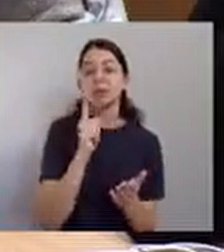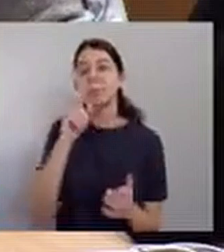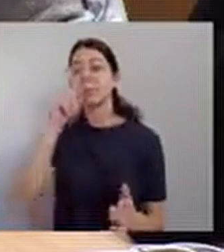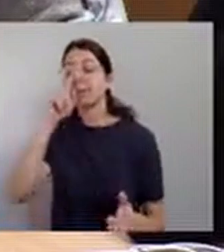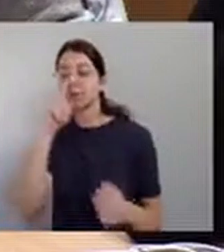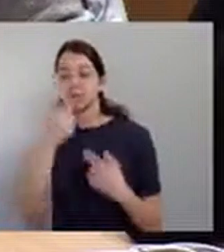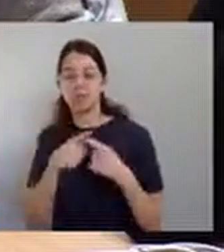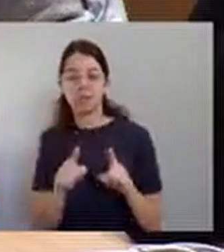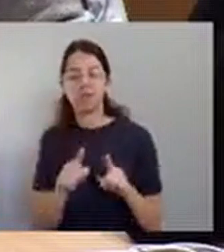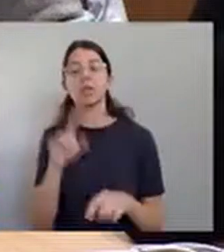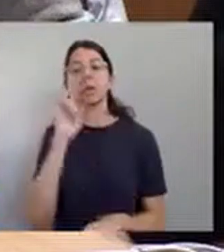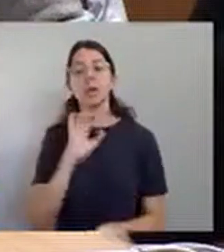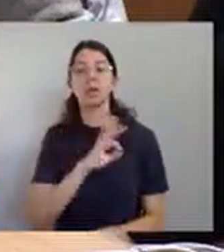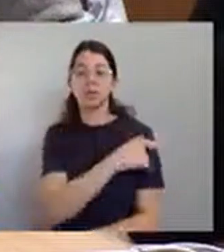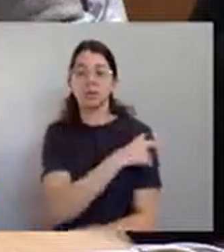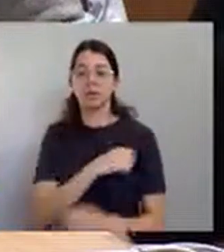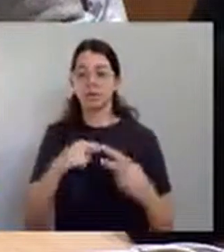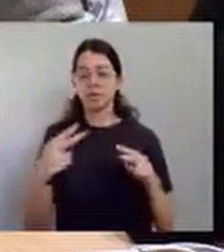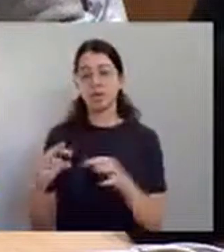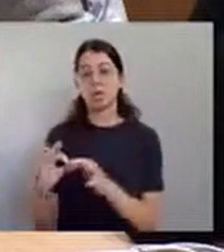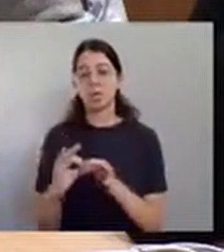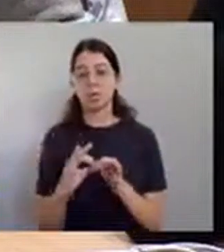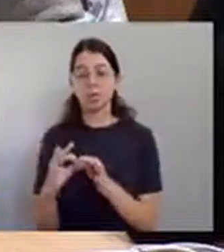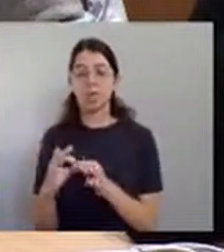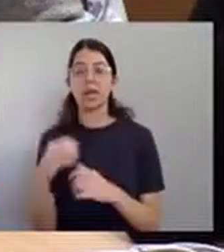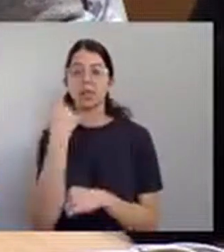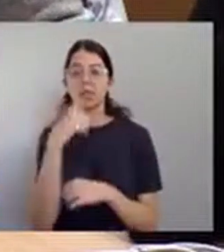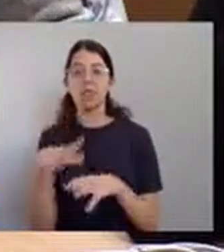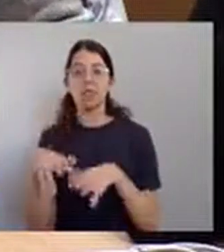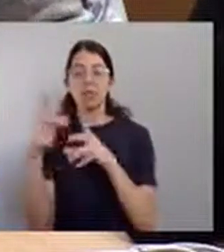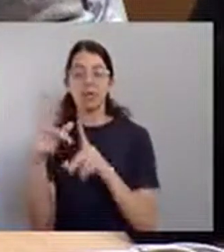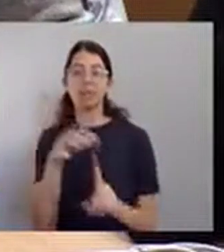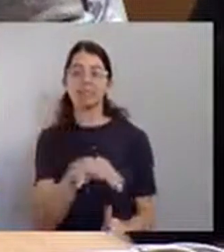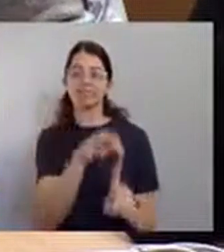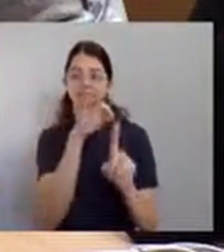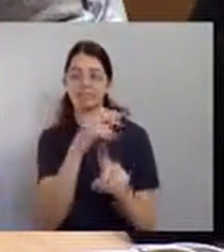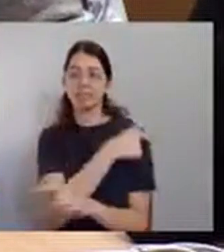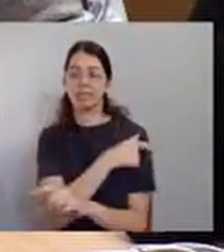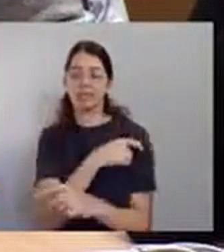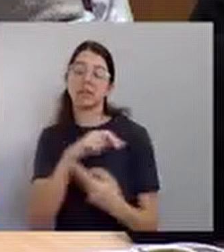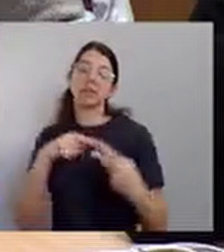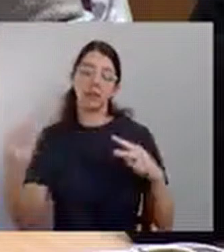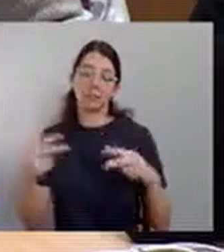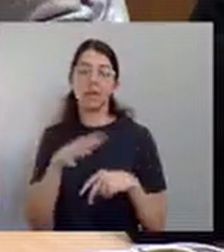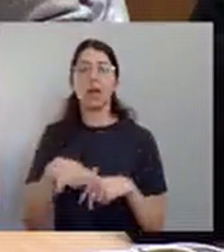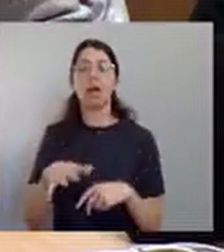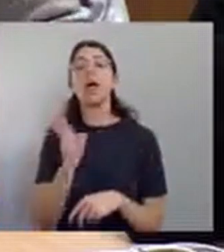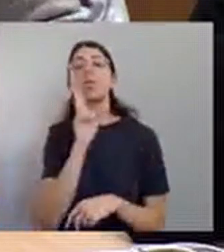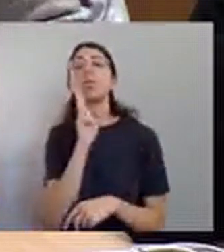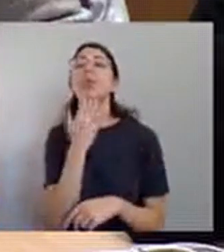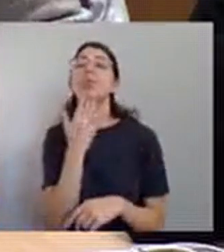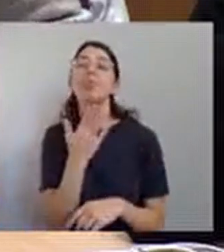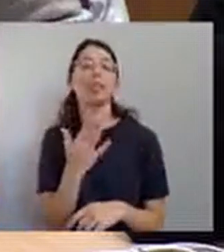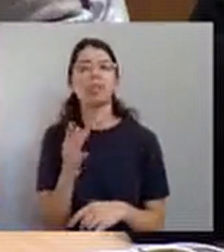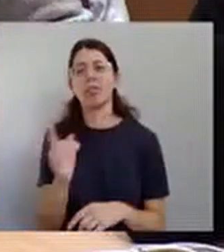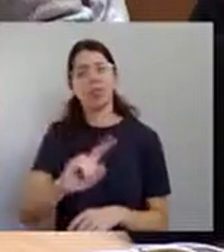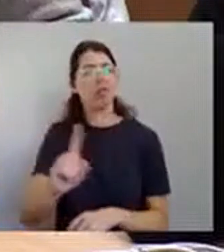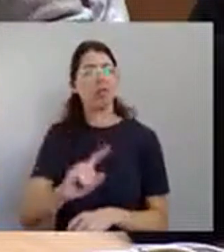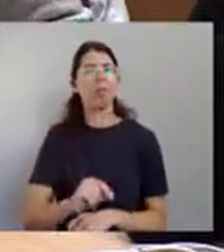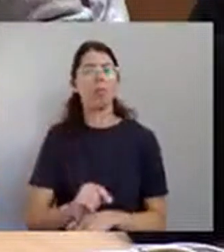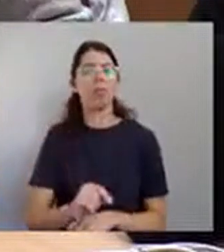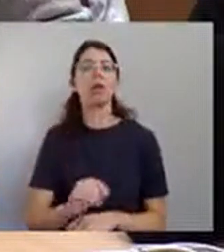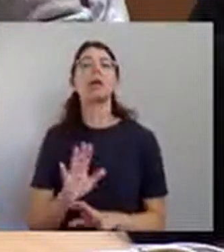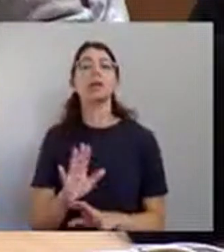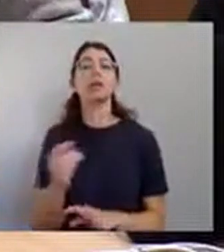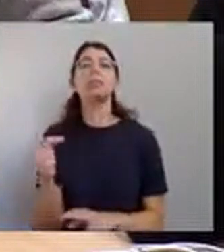Castelo, eleita pela coligação Evoluir Oeiras na Câmara Municipal, não deve um pedido de desculpas a ninguém, muito menos quando está